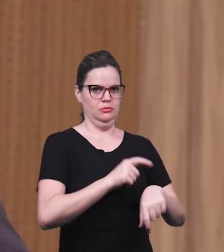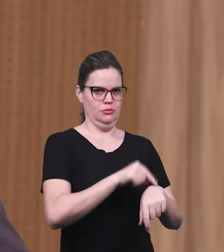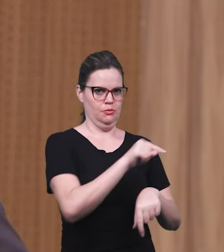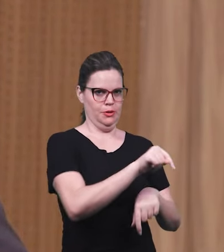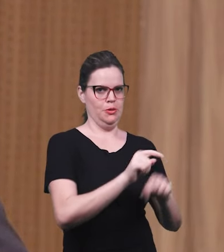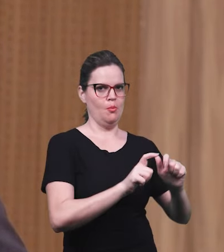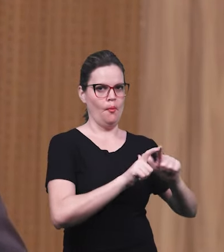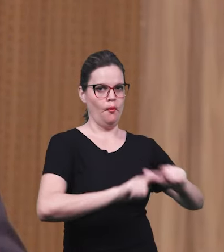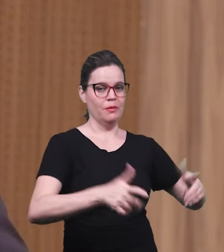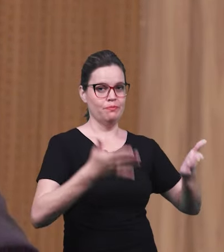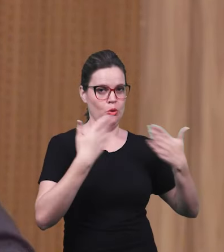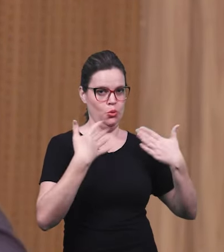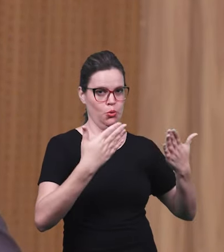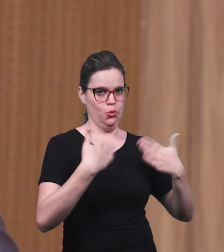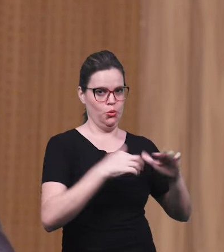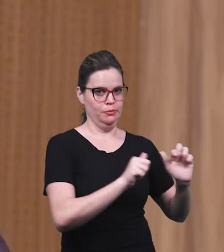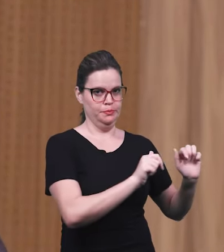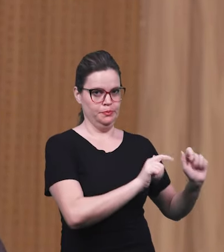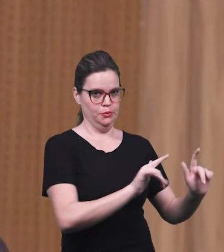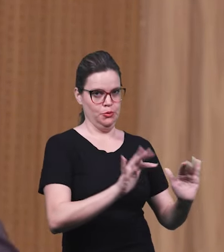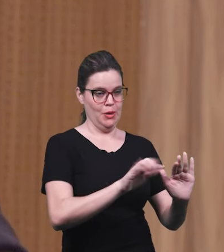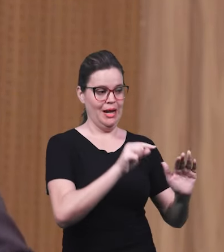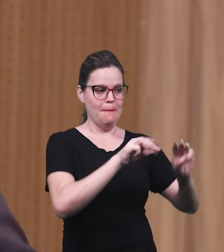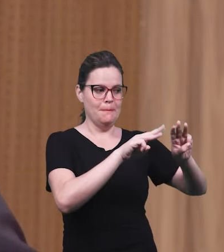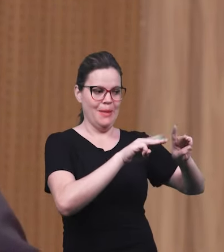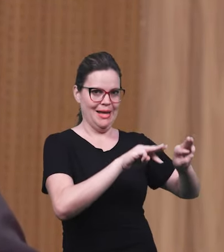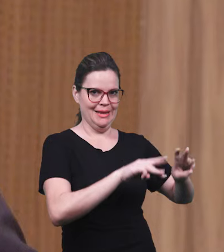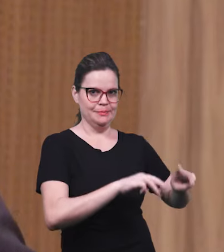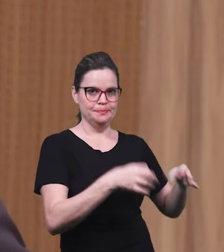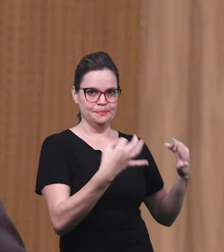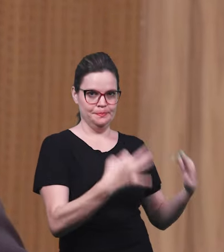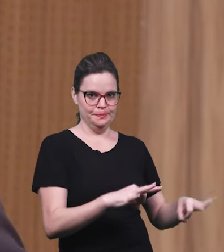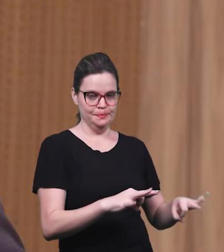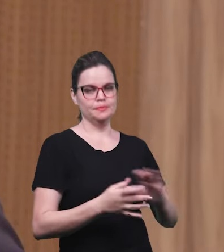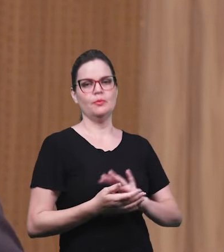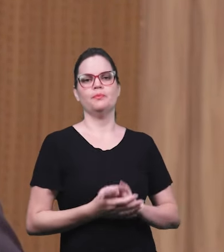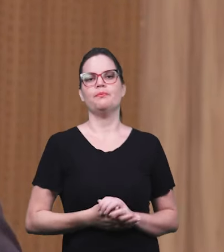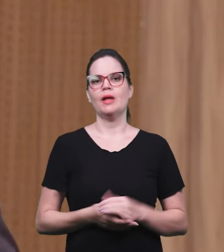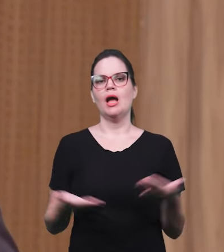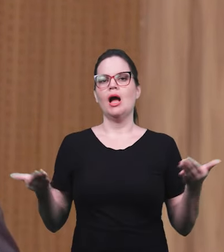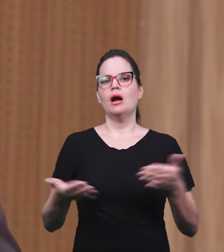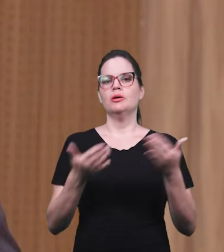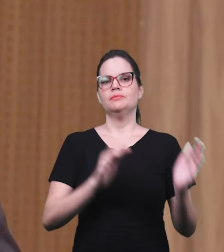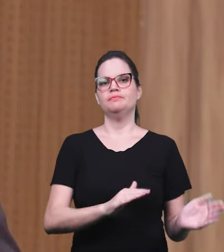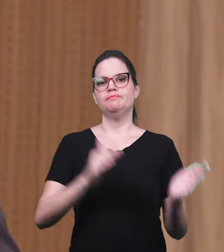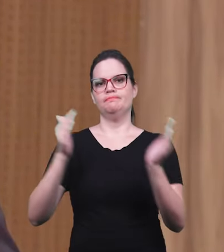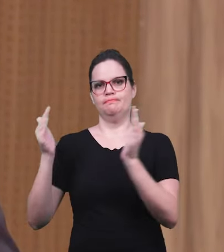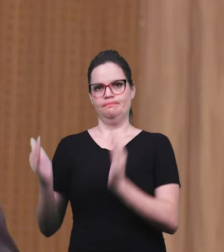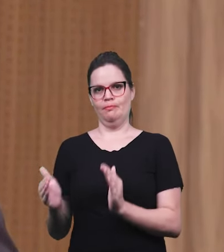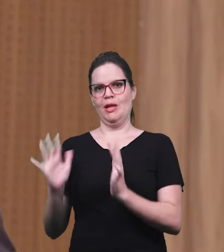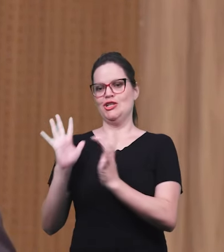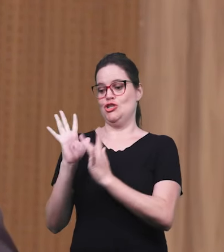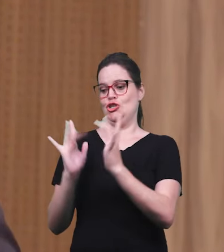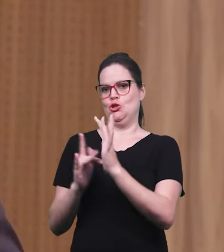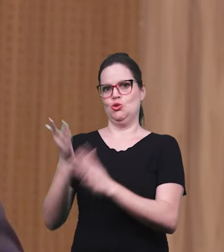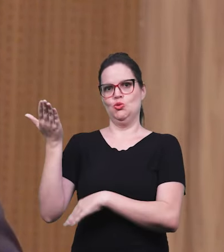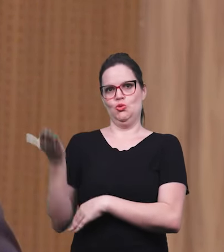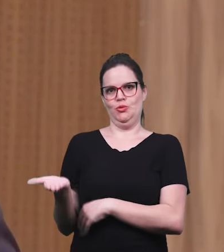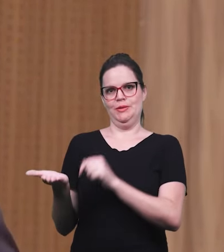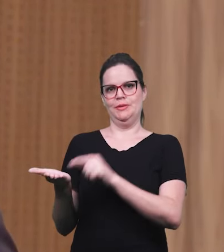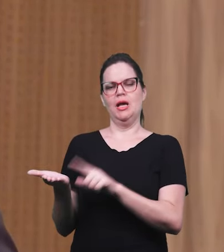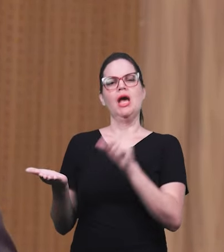Quando você pega Jesus, a Bíblia diz assim que é o verbo que se fez carne e habitou entre nós.